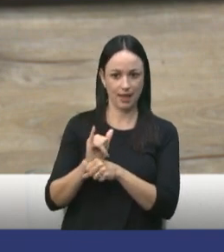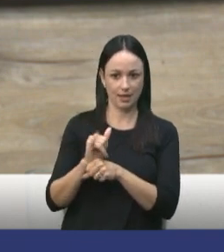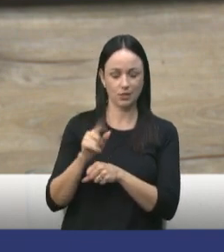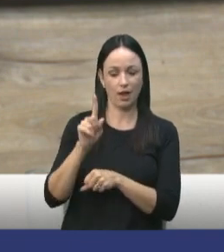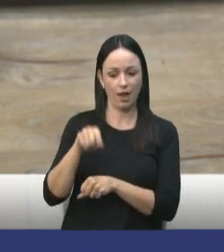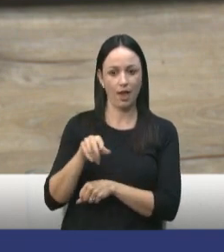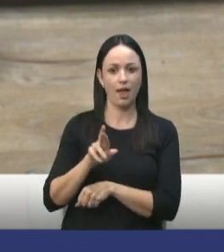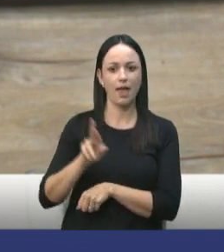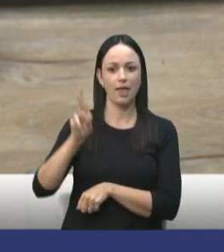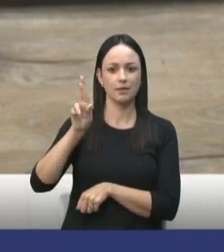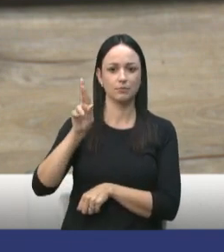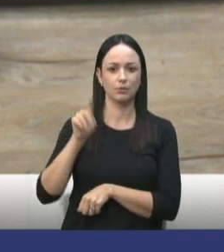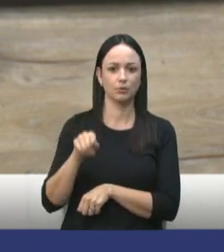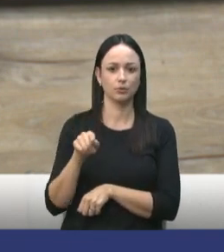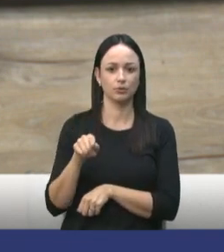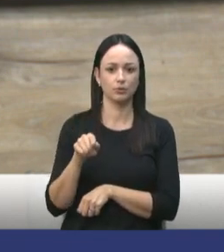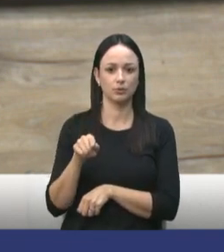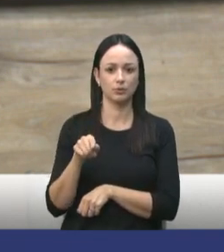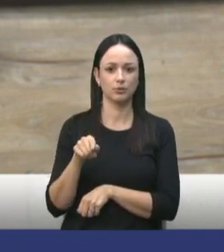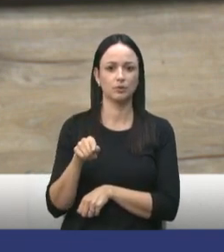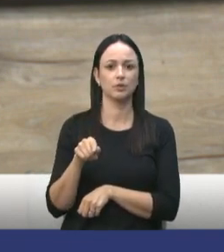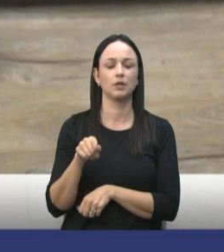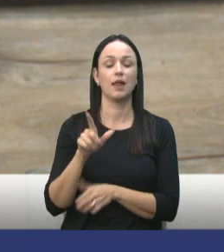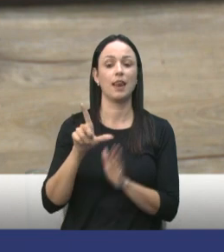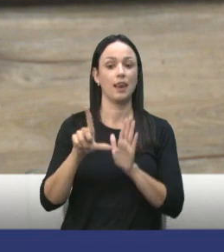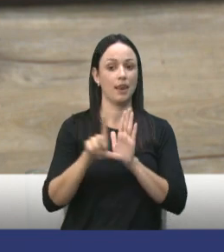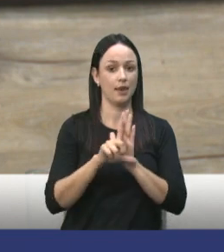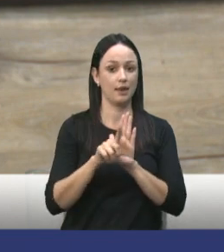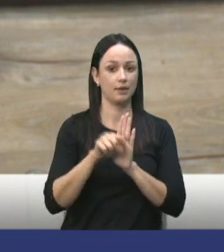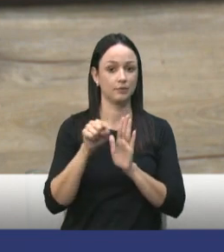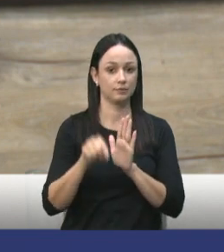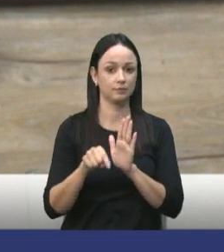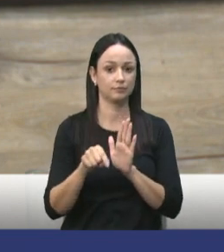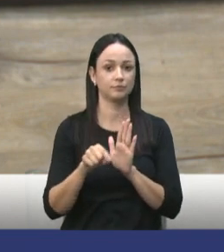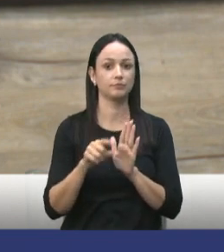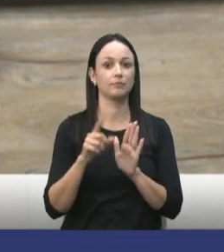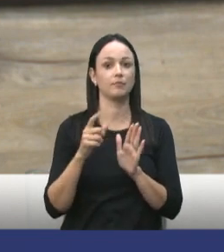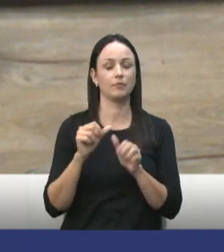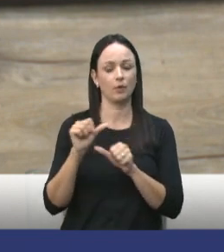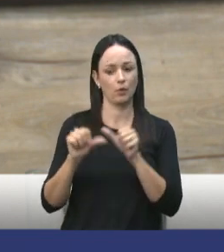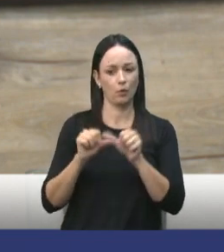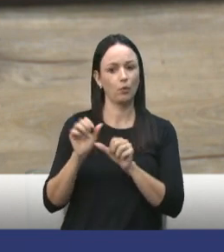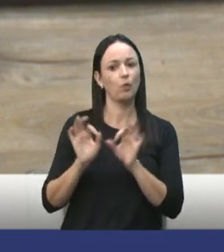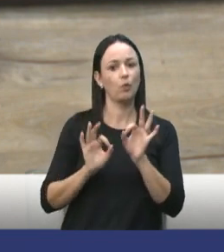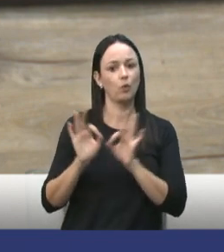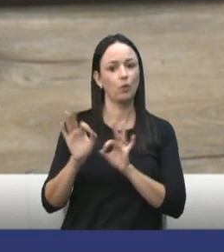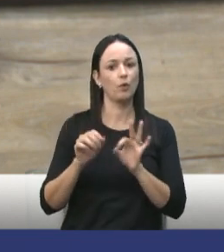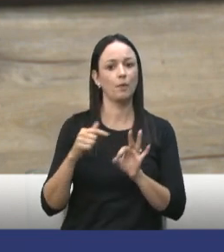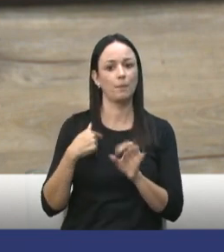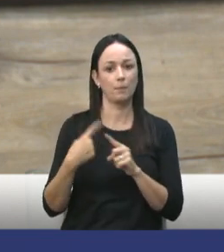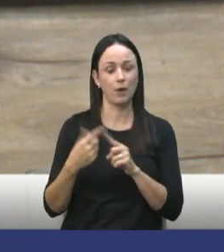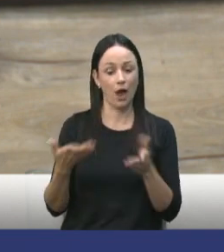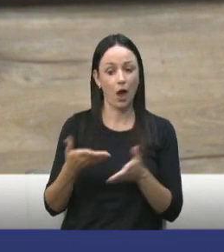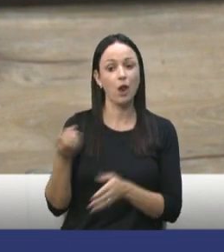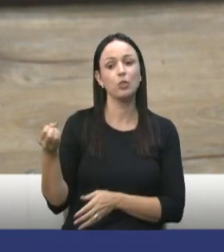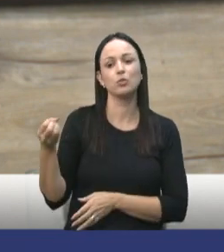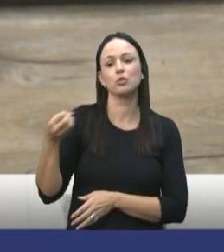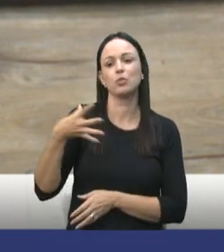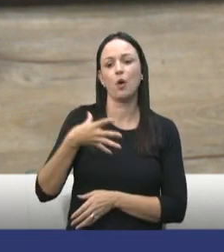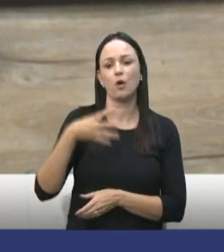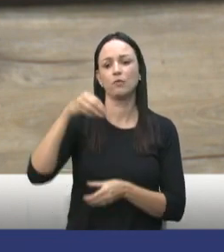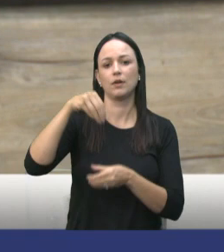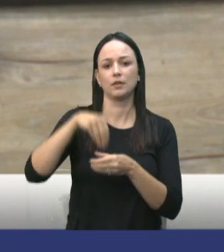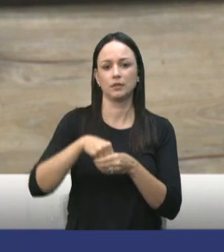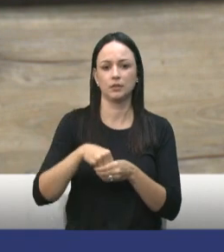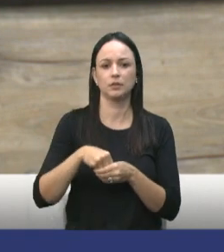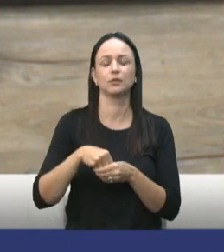essa incumbência legal, vem se organizando, era algo novo dentro do ordenamento jurídico da Prefeitura,